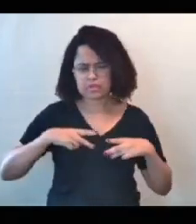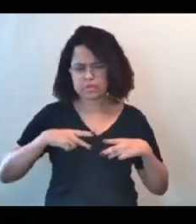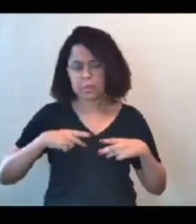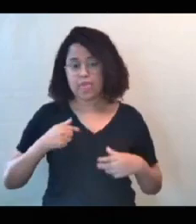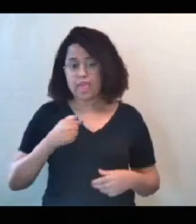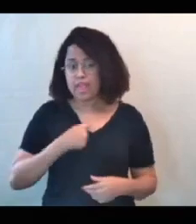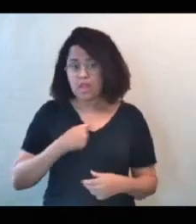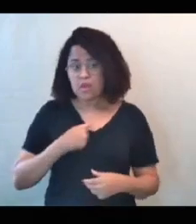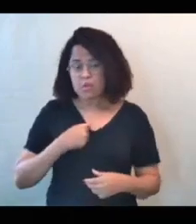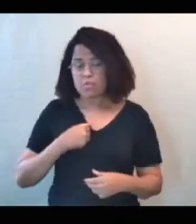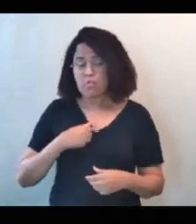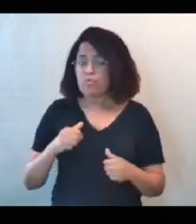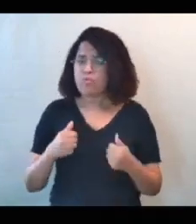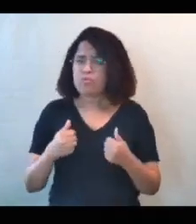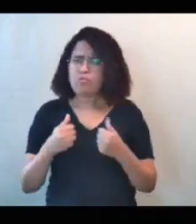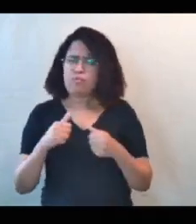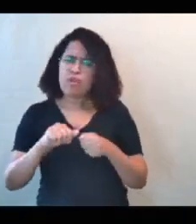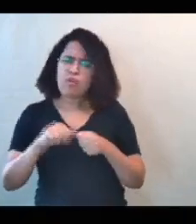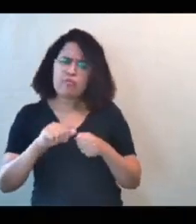posso,